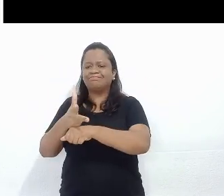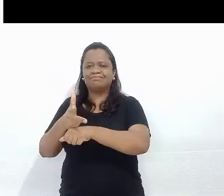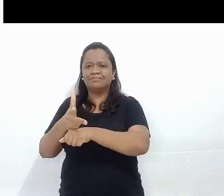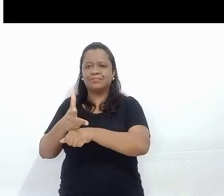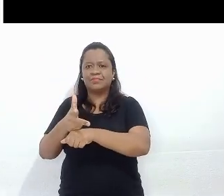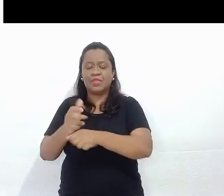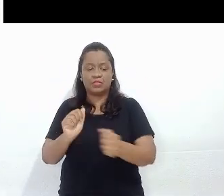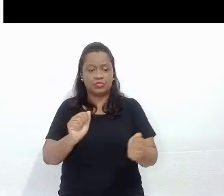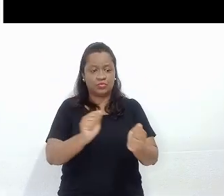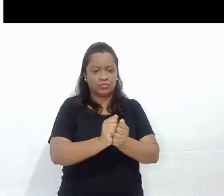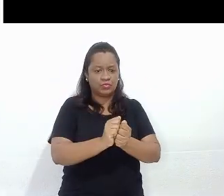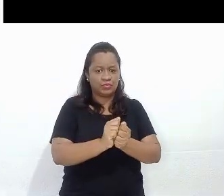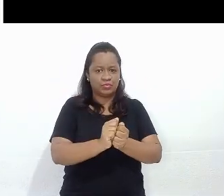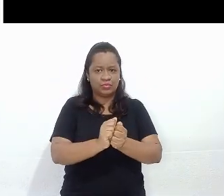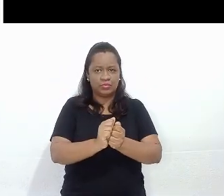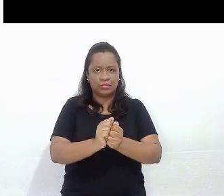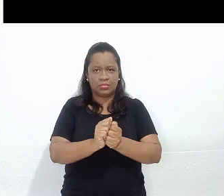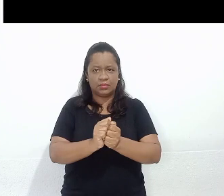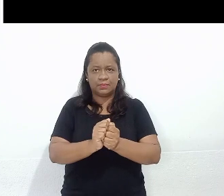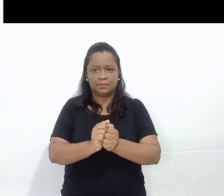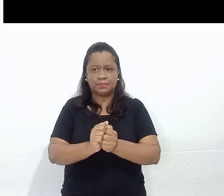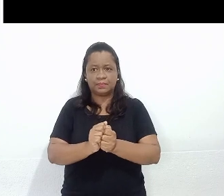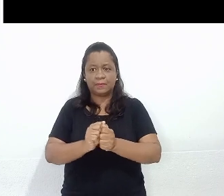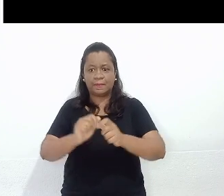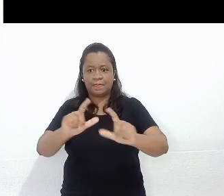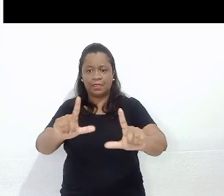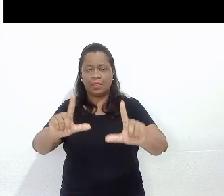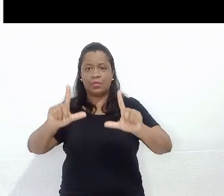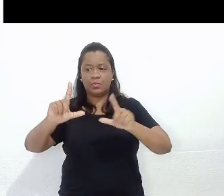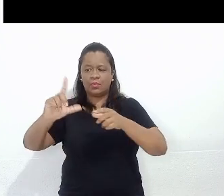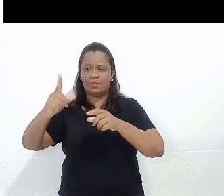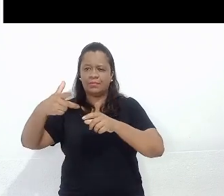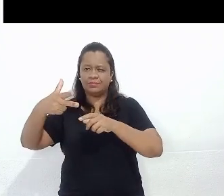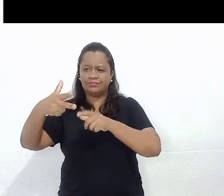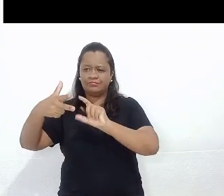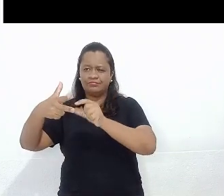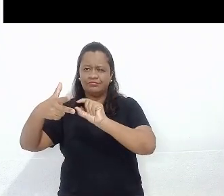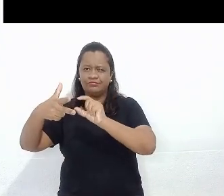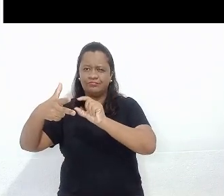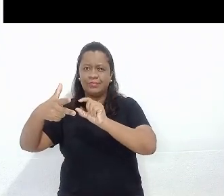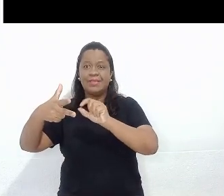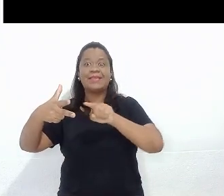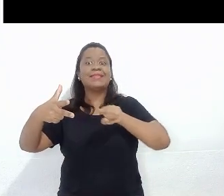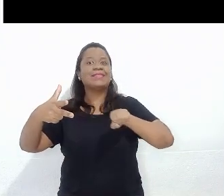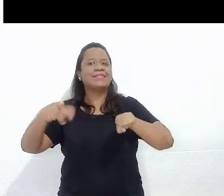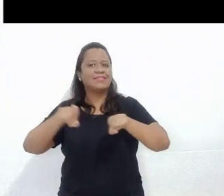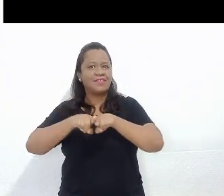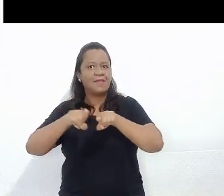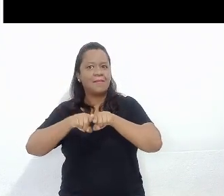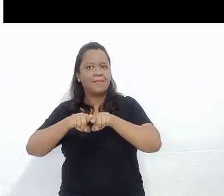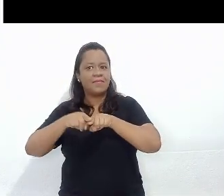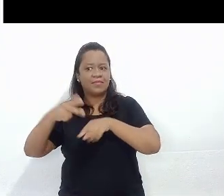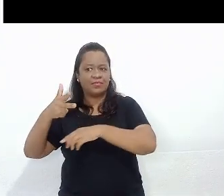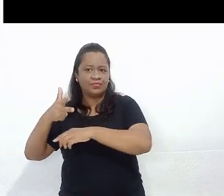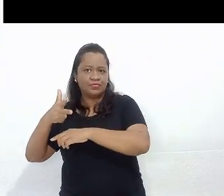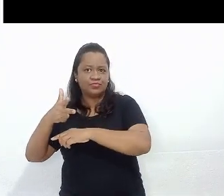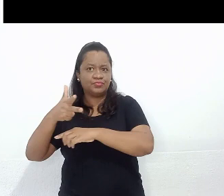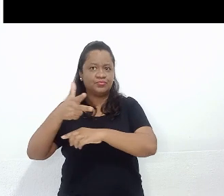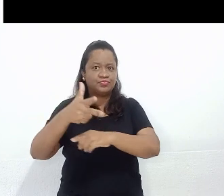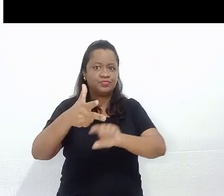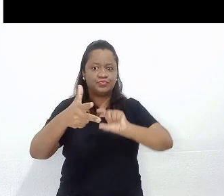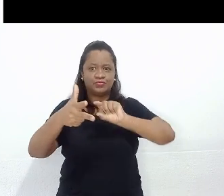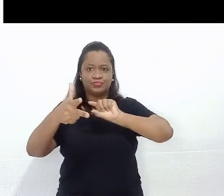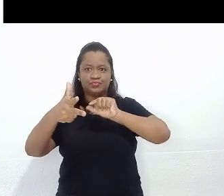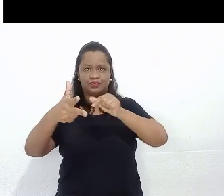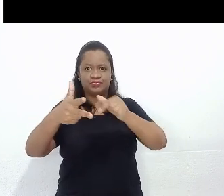junta a zoom com um movimento de câmera em que ela realmente se desloca e se aproxima, e a zoom também está se aproximando,